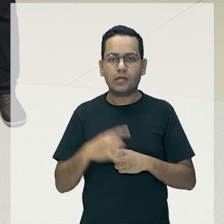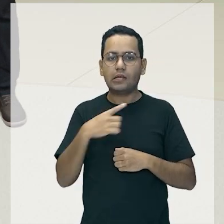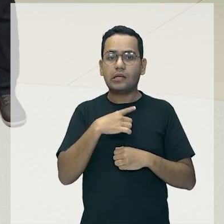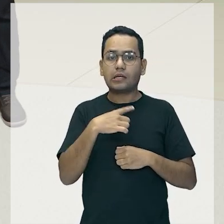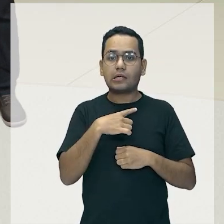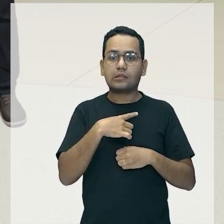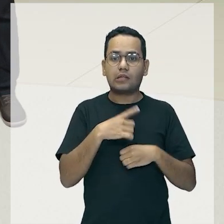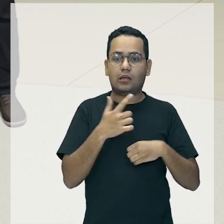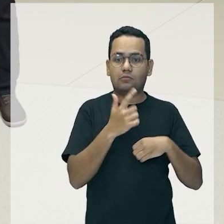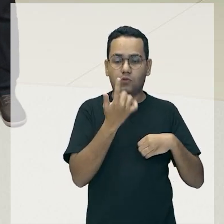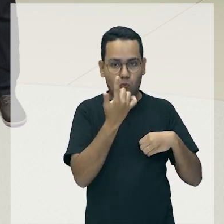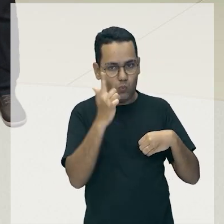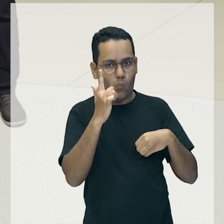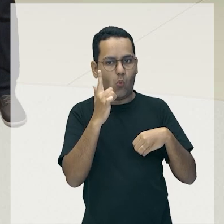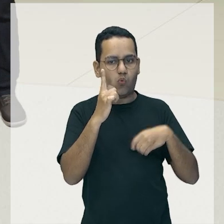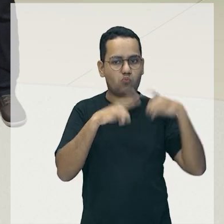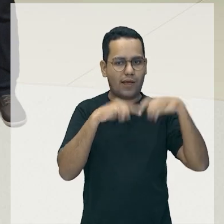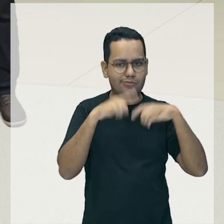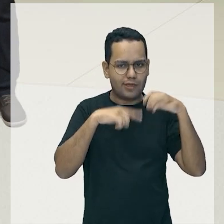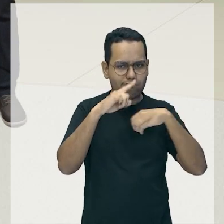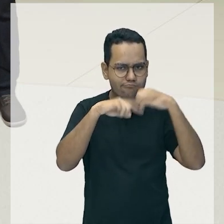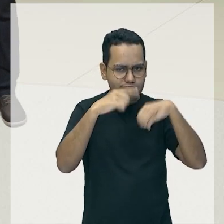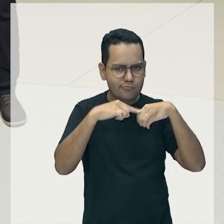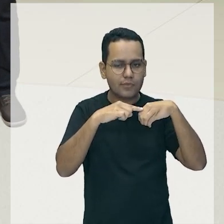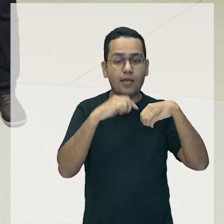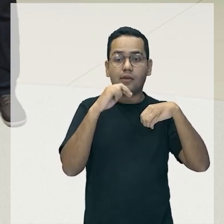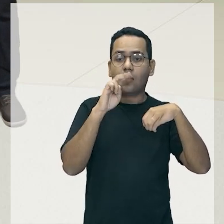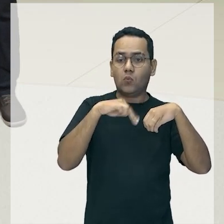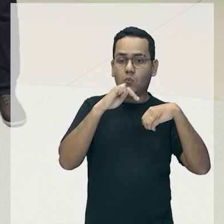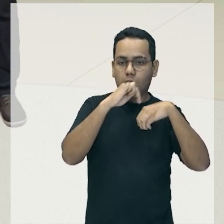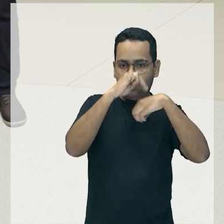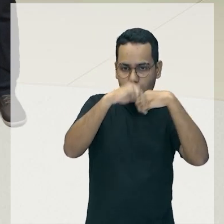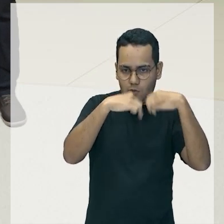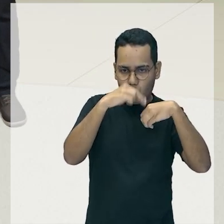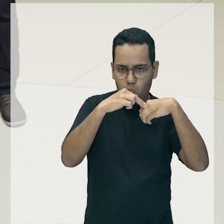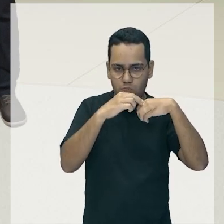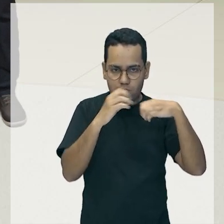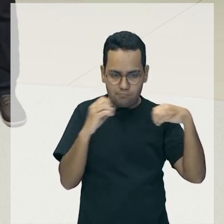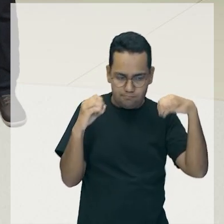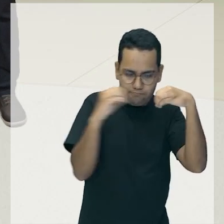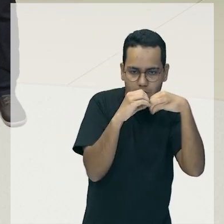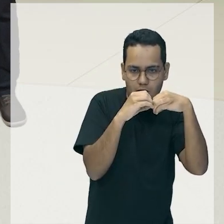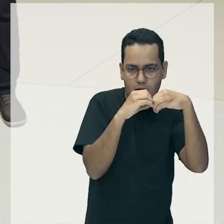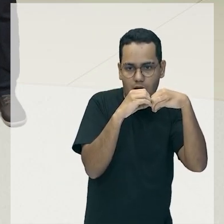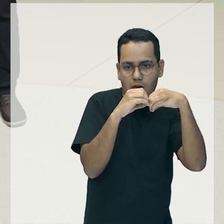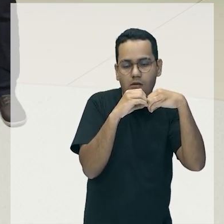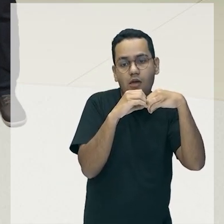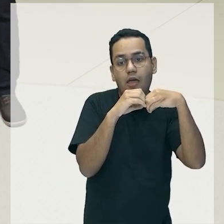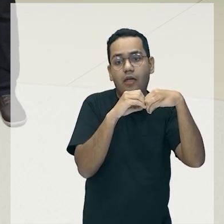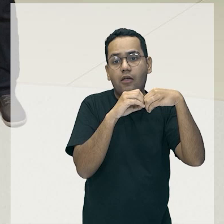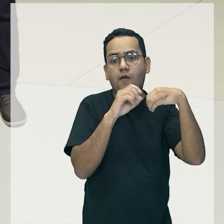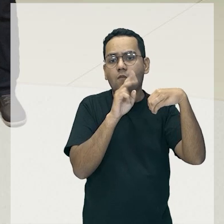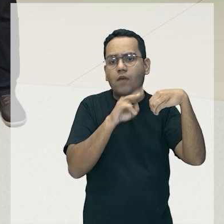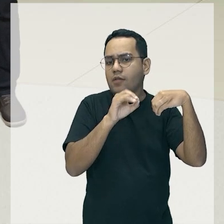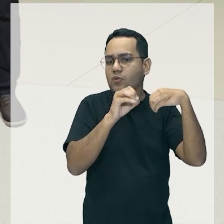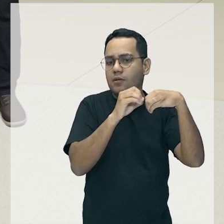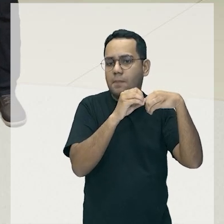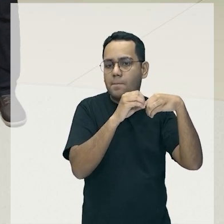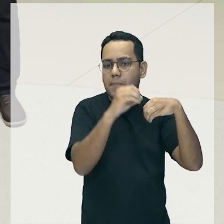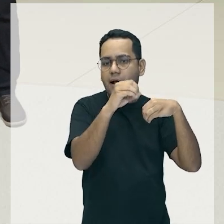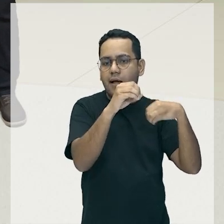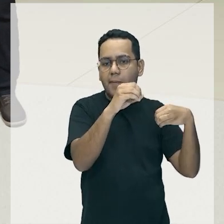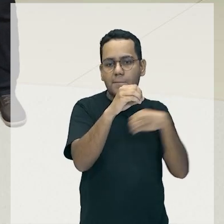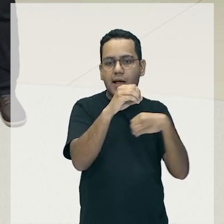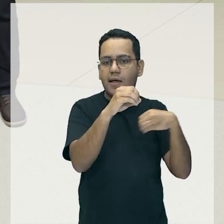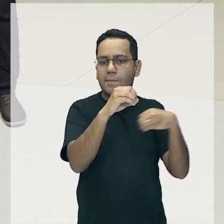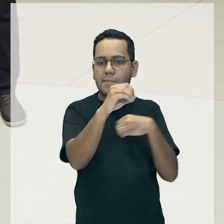de uma partícula, geralmente é um nêutron, e aí ele vai se dividir. Então, a divisão é fissão nuclear,